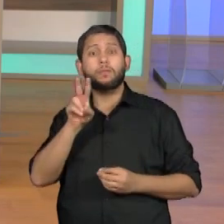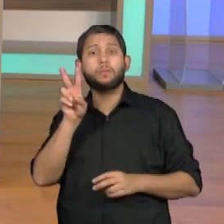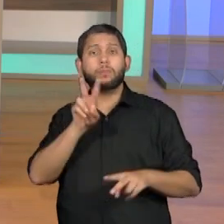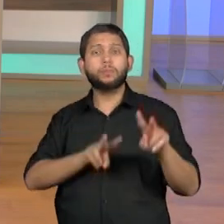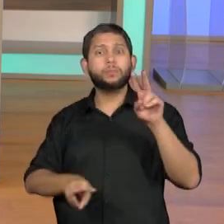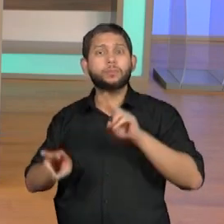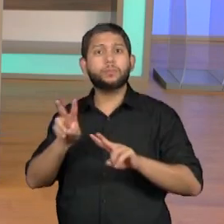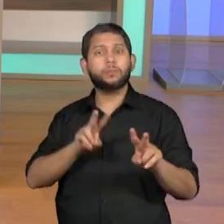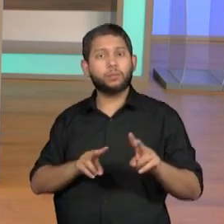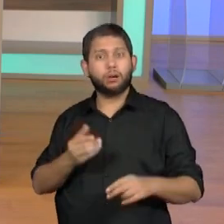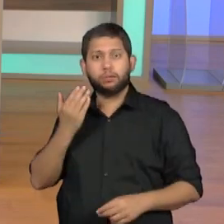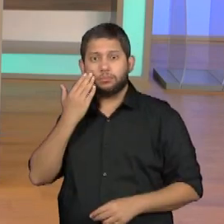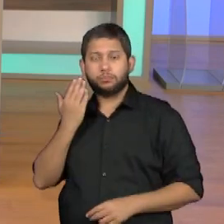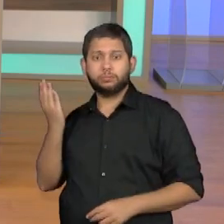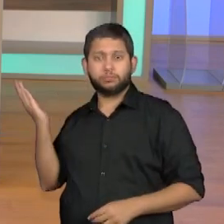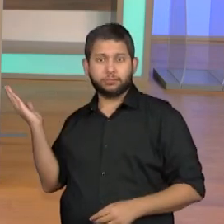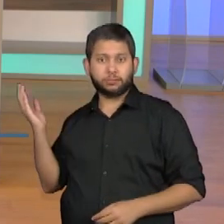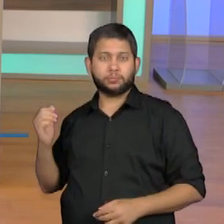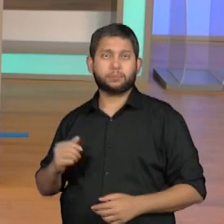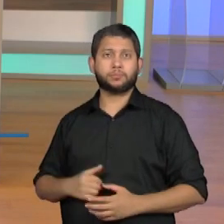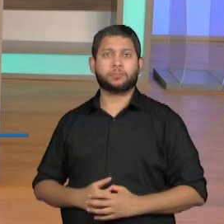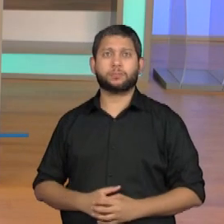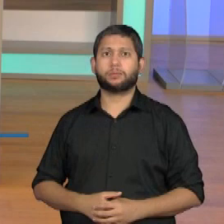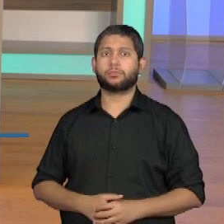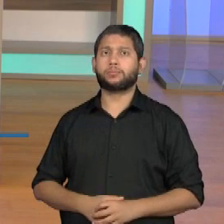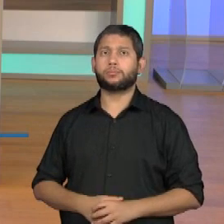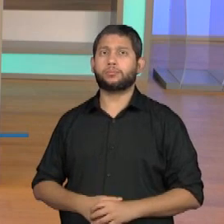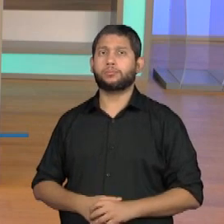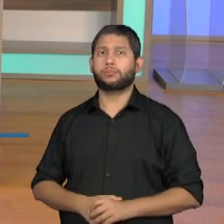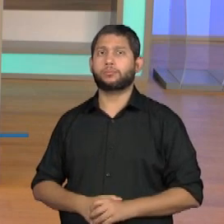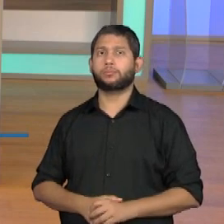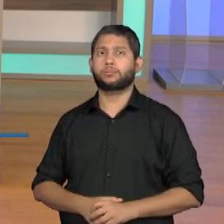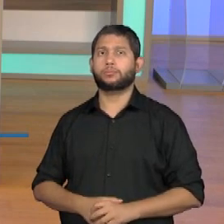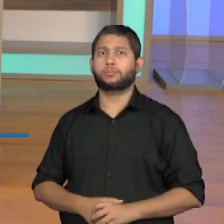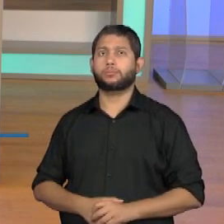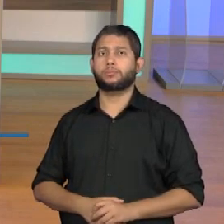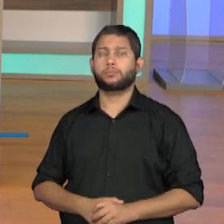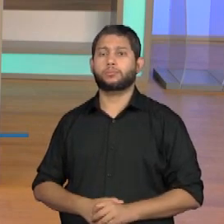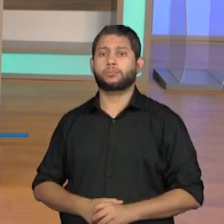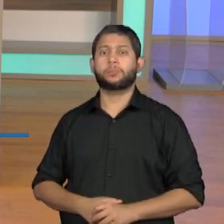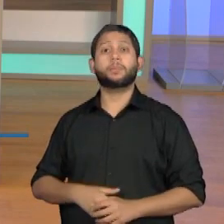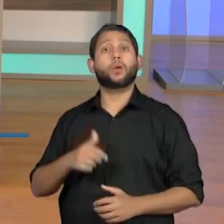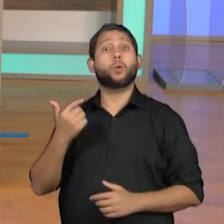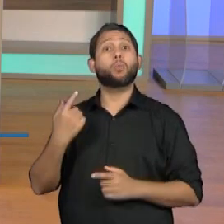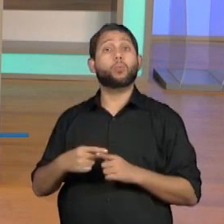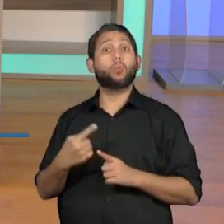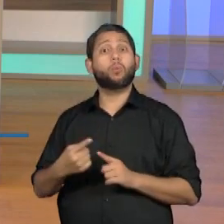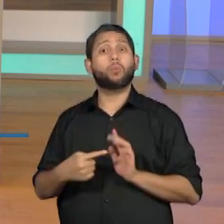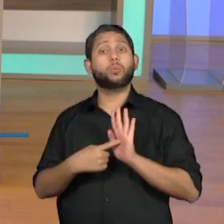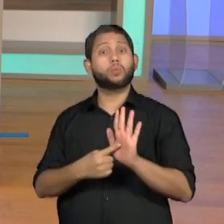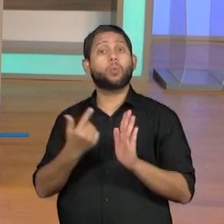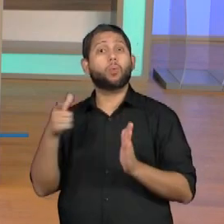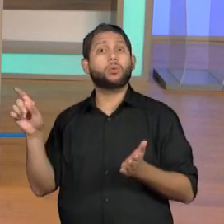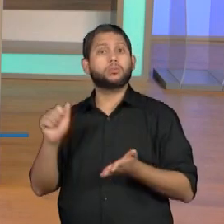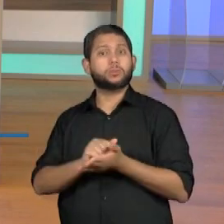outra atividade com essas figuras geométricas planas, tá